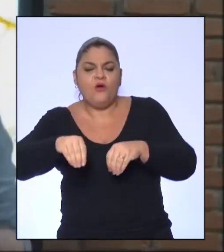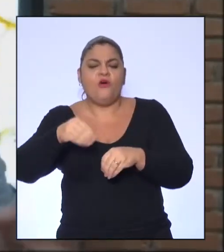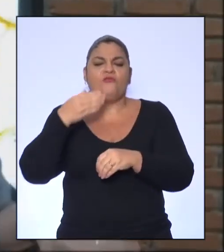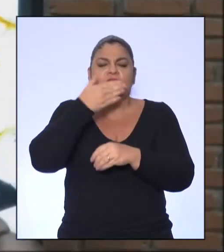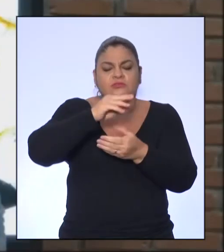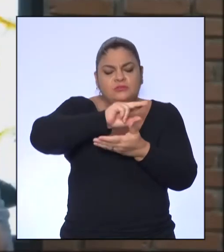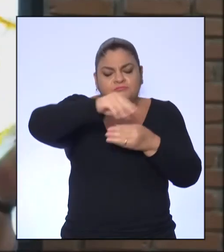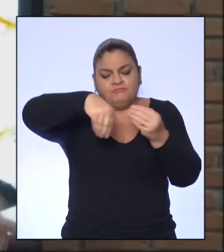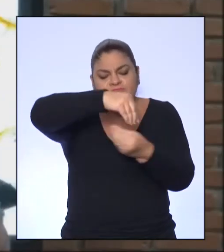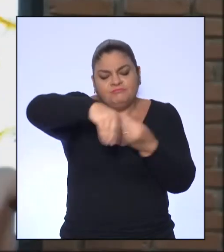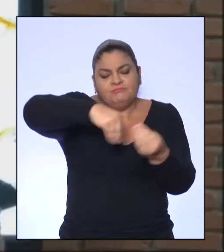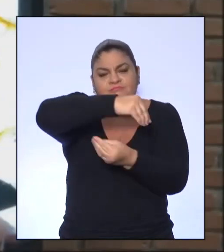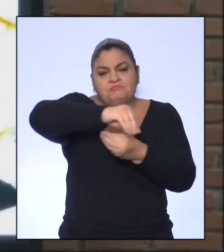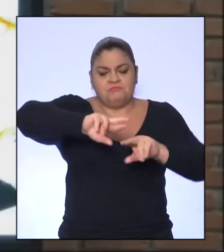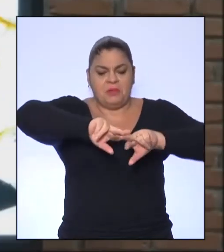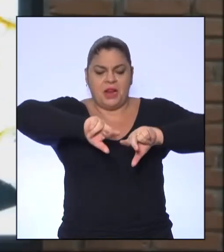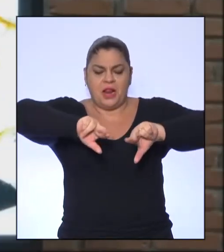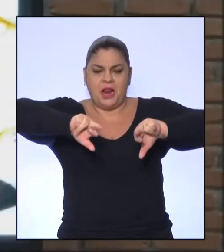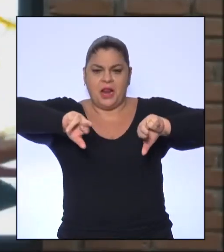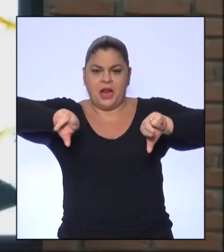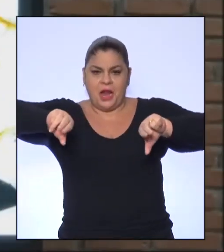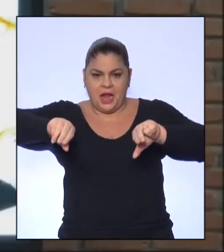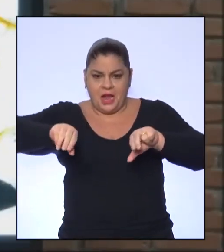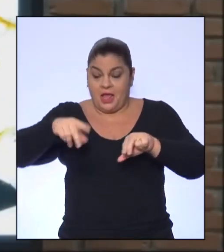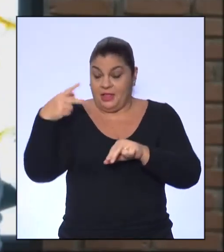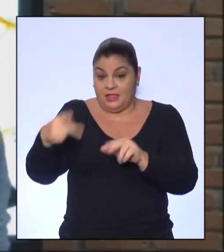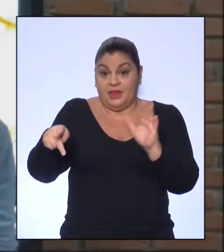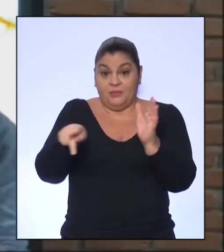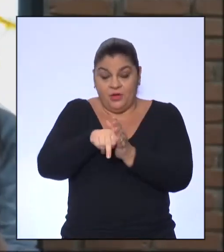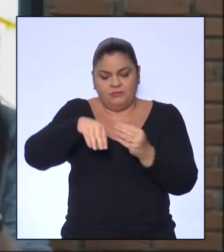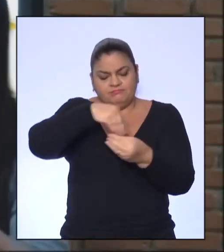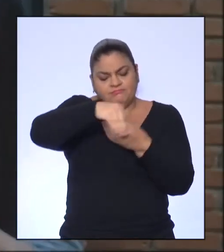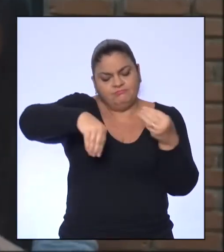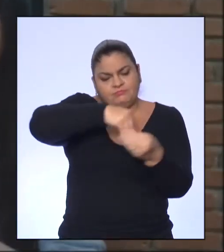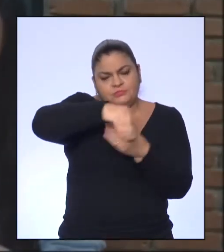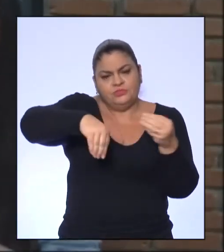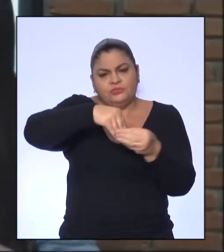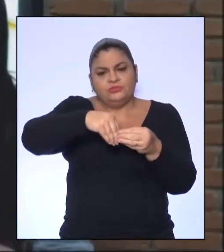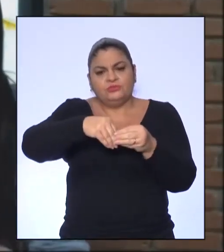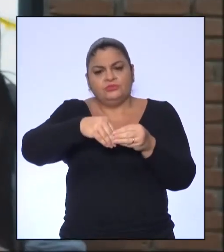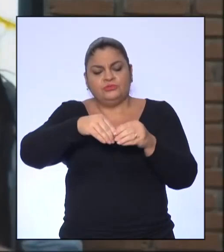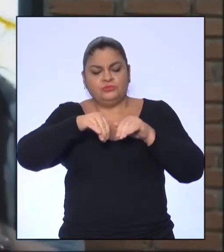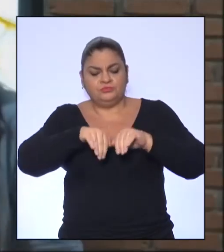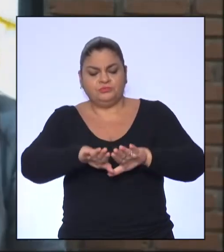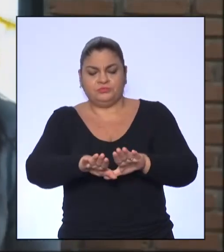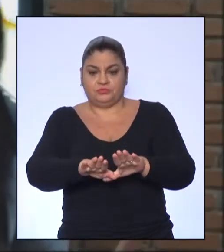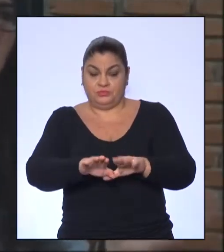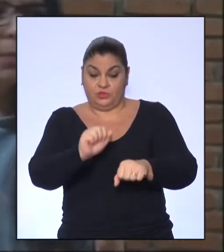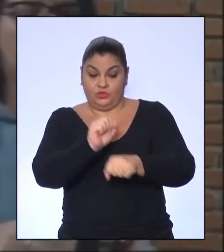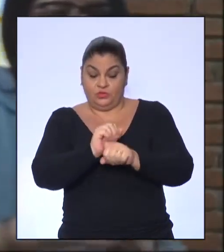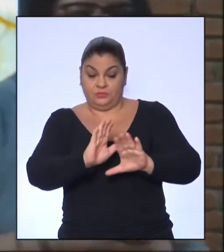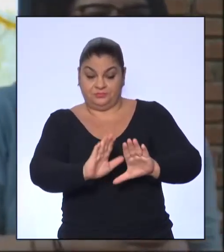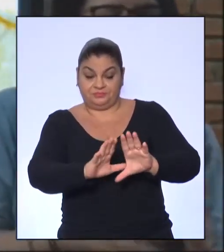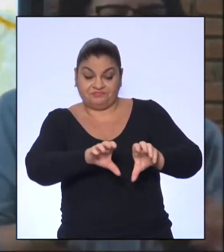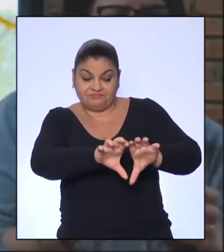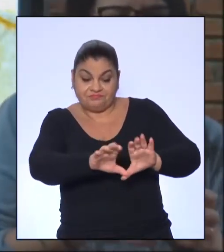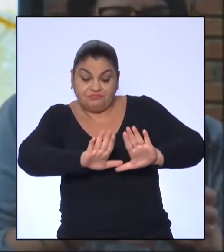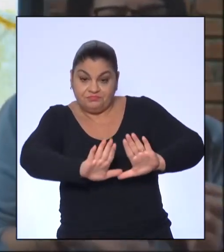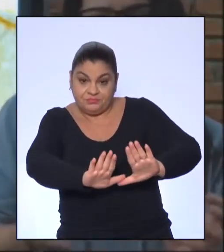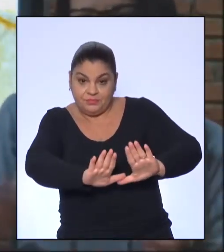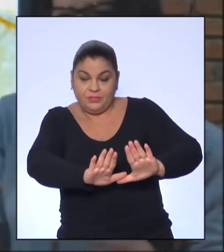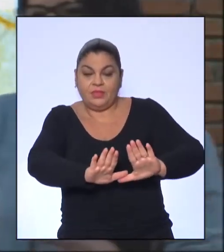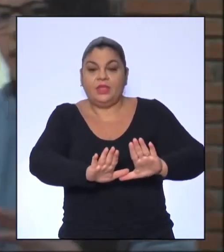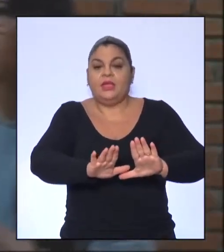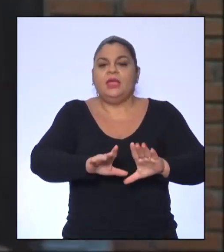açúcar, qualquer outro ingrediente lá da receitinha dela, misturou e deixou lá descansando. Olha só, misturou, era